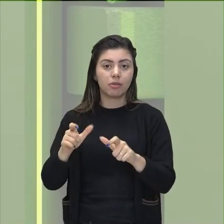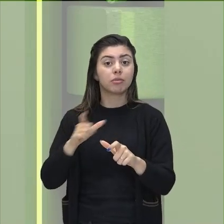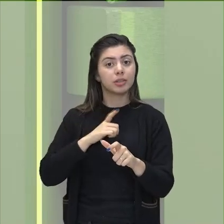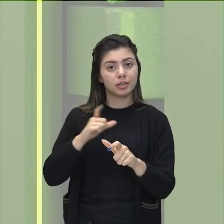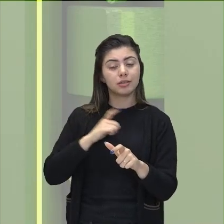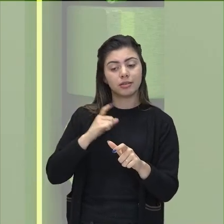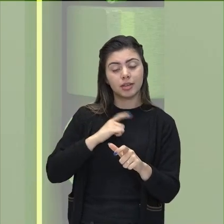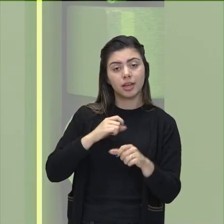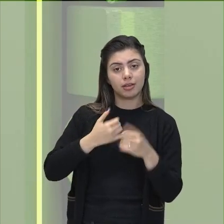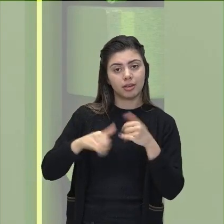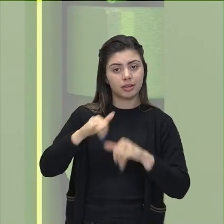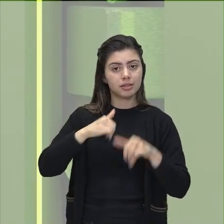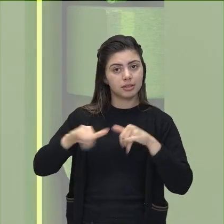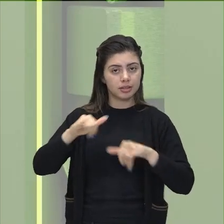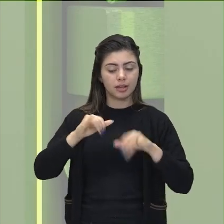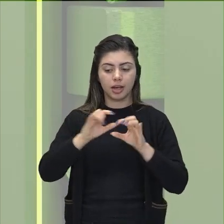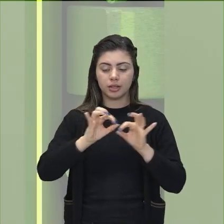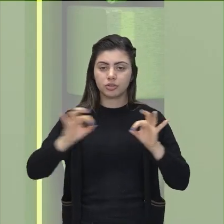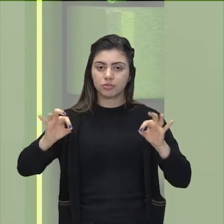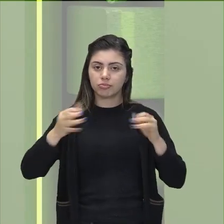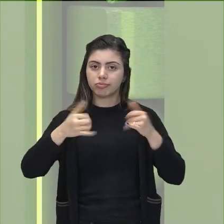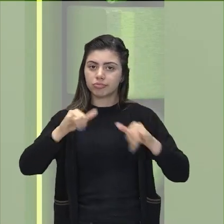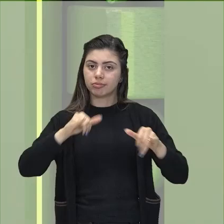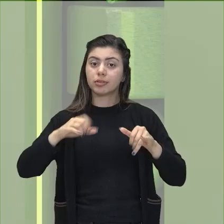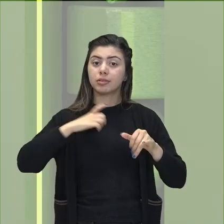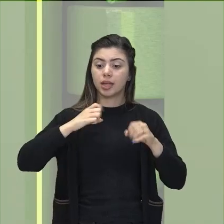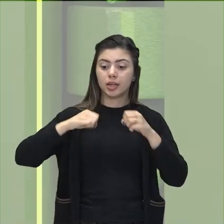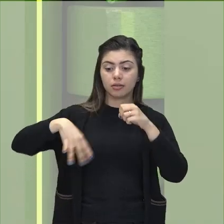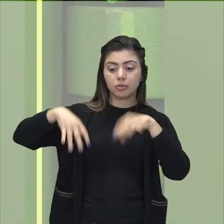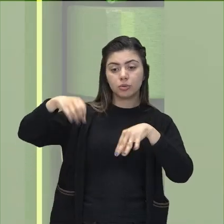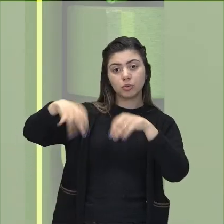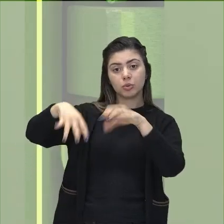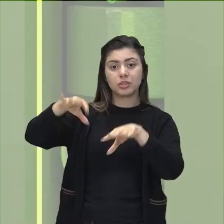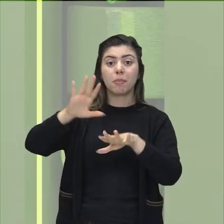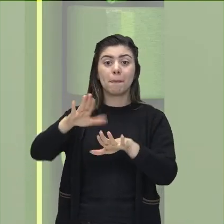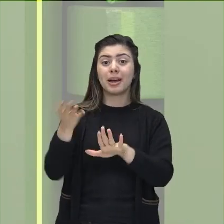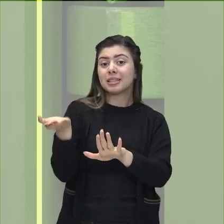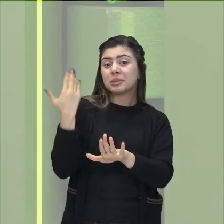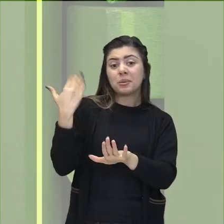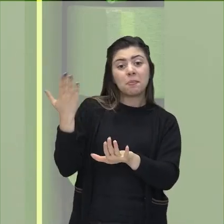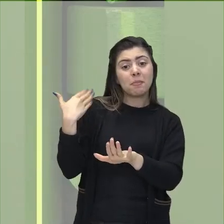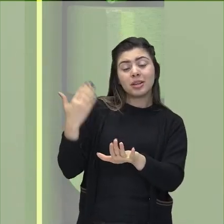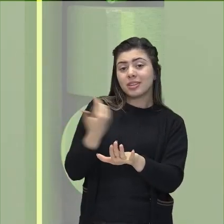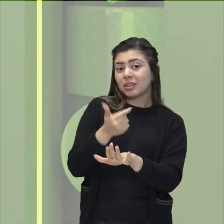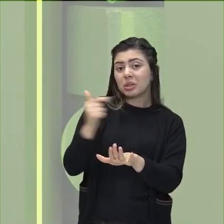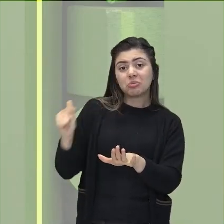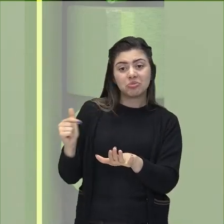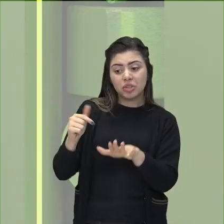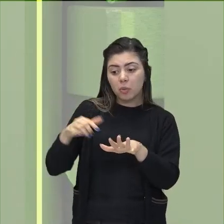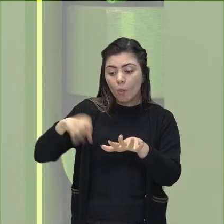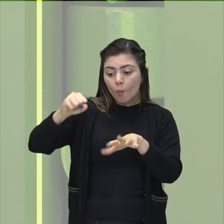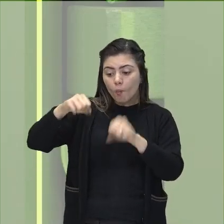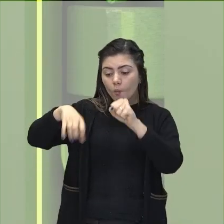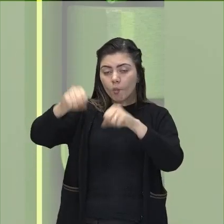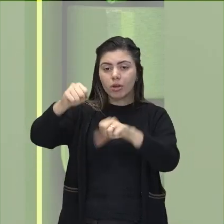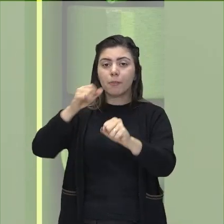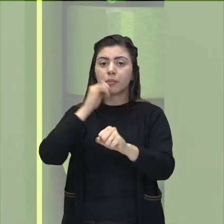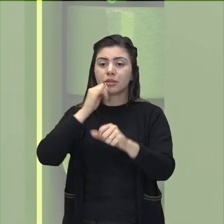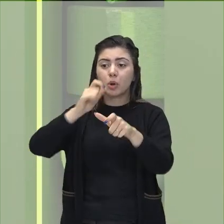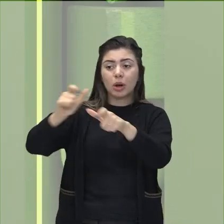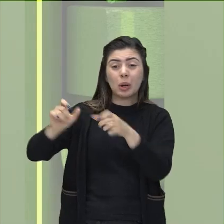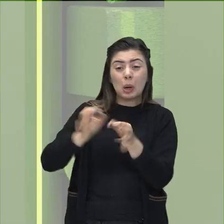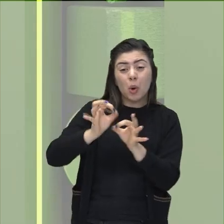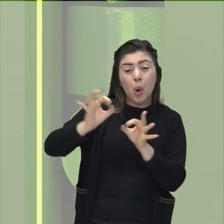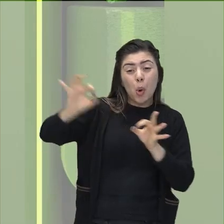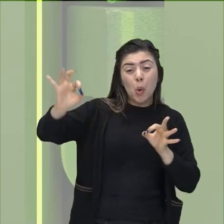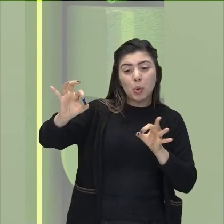elétrica, que hoje estão recebendo luz que antigamente viviam na escuridão regiões mais distantes, né, pessoal?